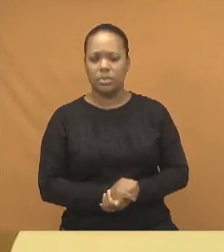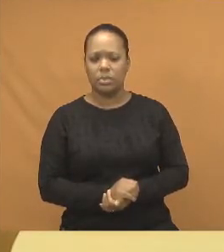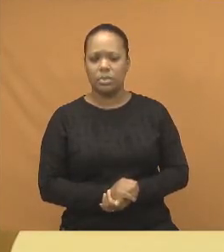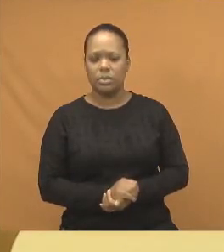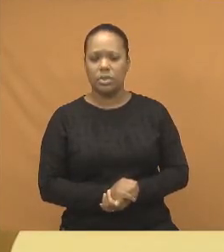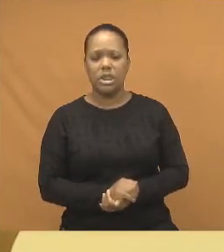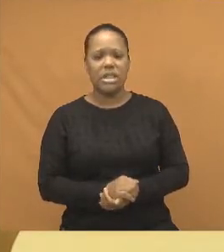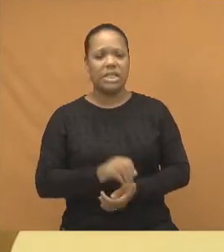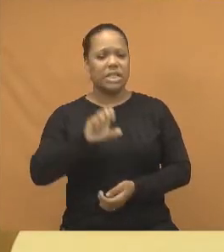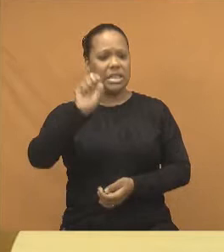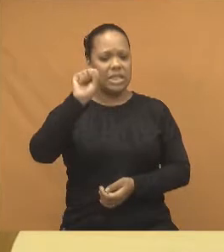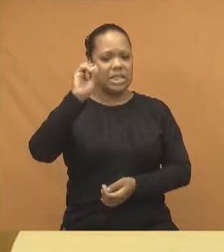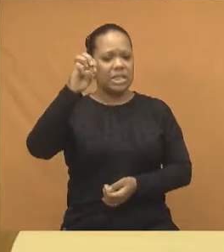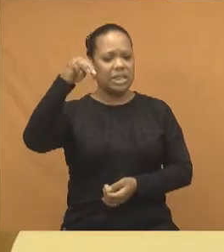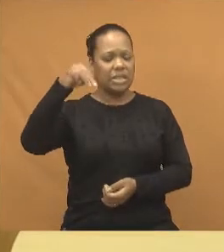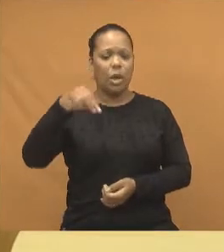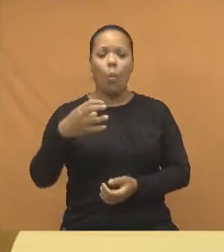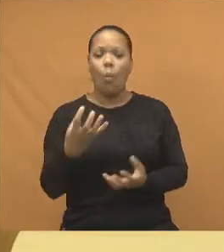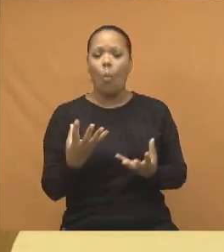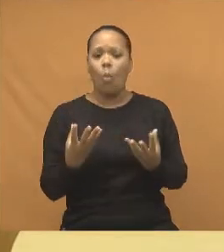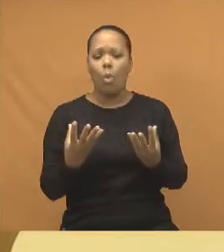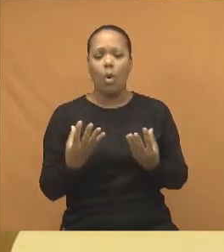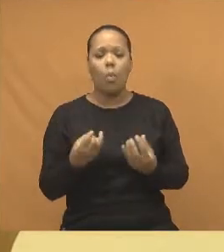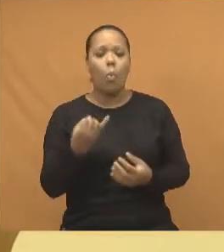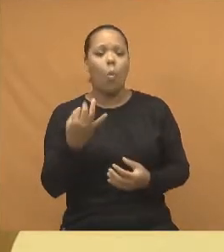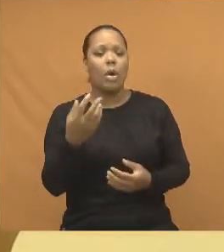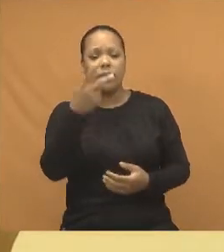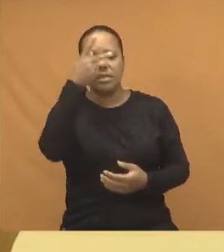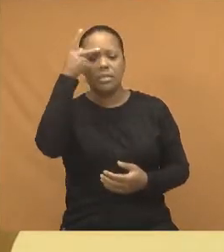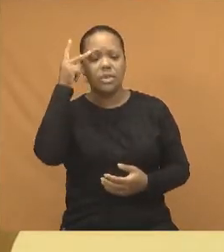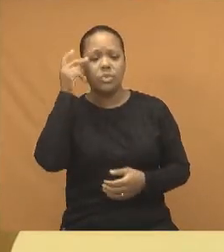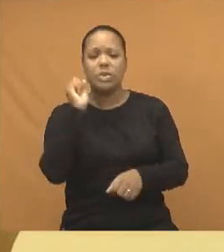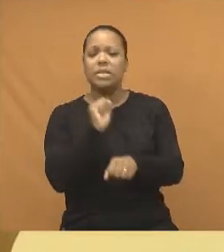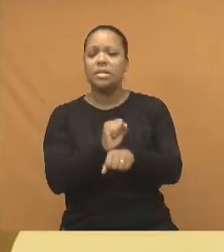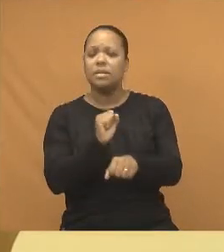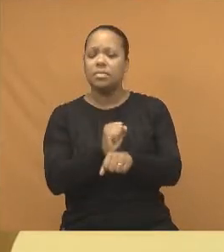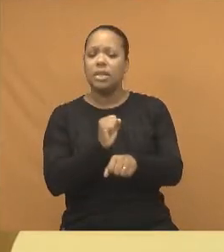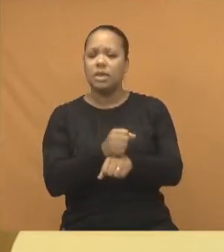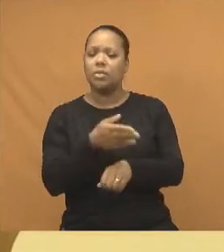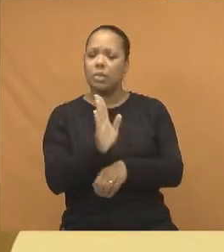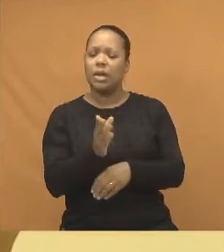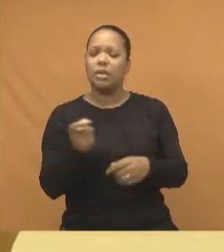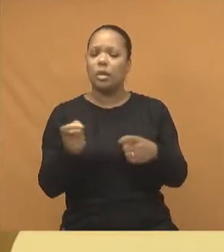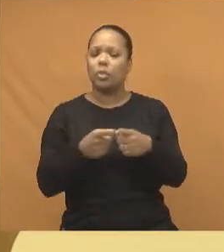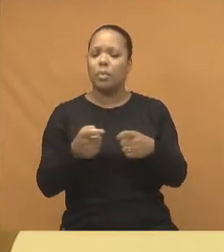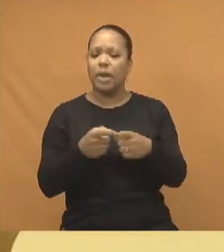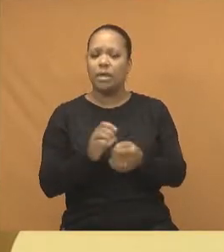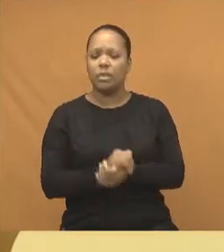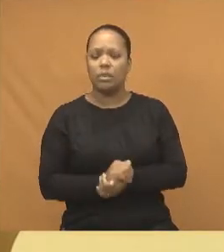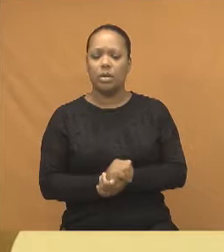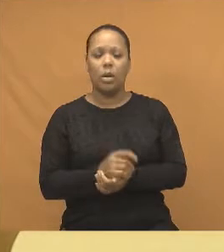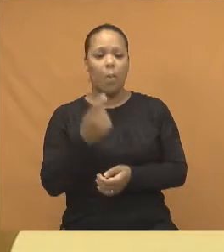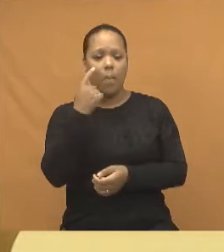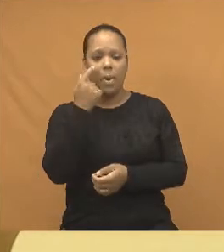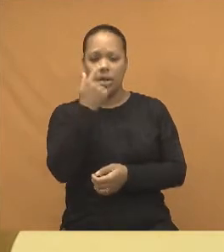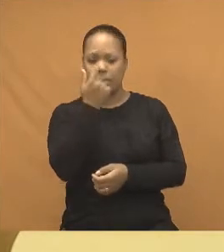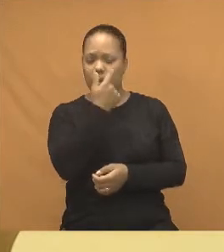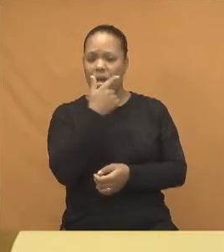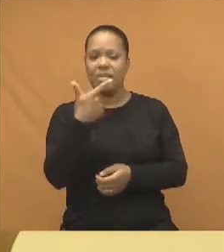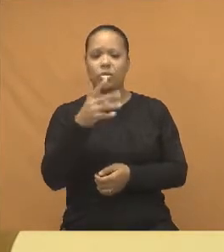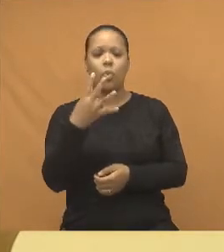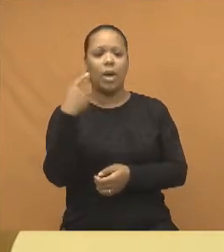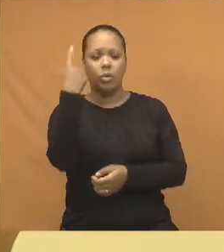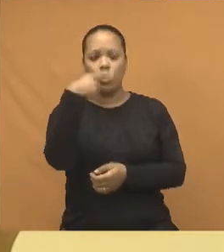SIM, quanto de gente tem no SIM para fazer consulta? Quanto de gente tem no Parque Minha Lua, que é